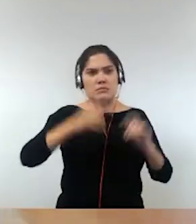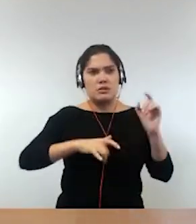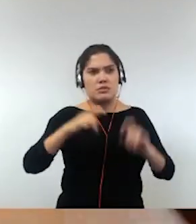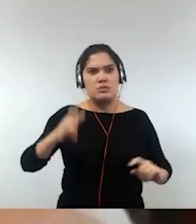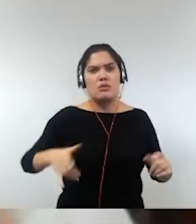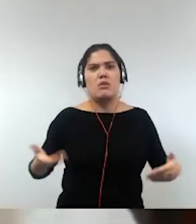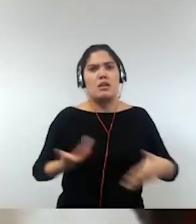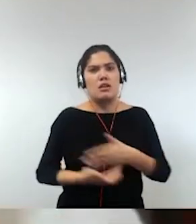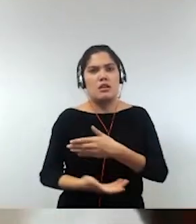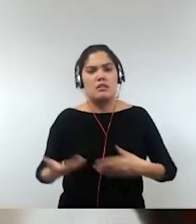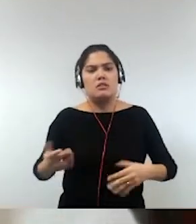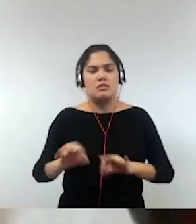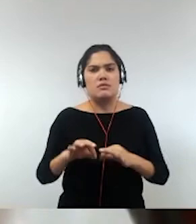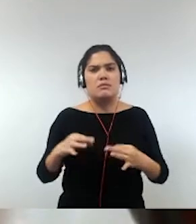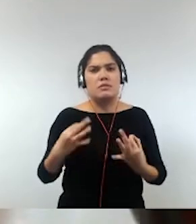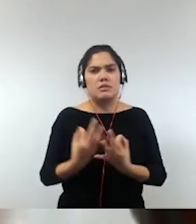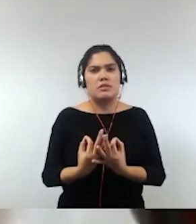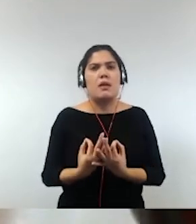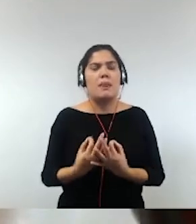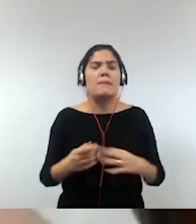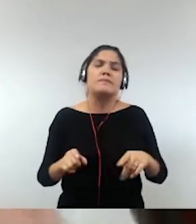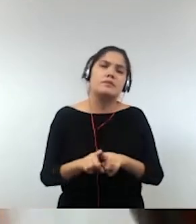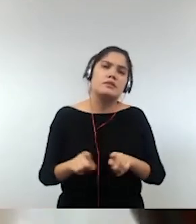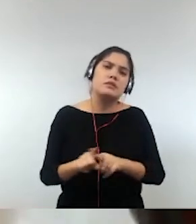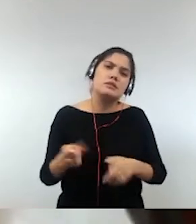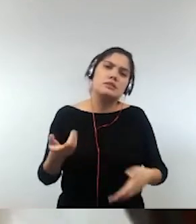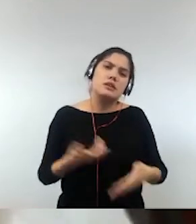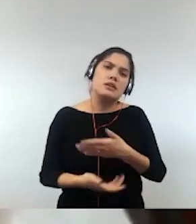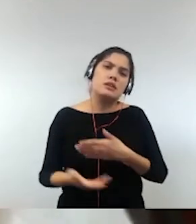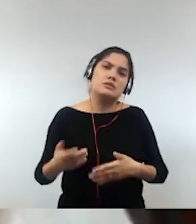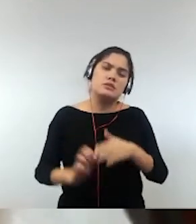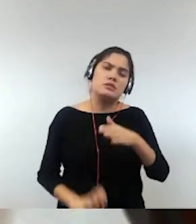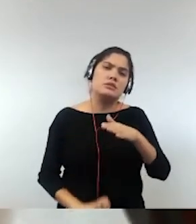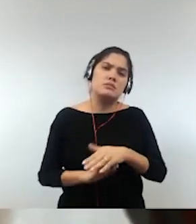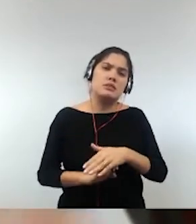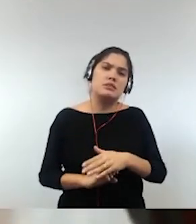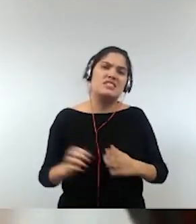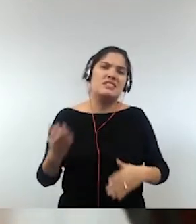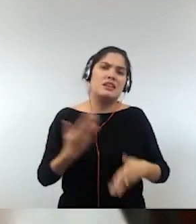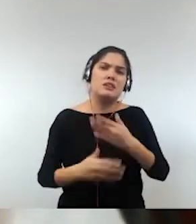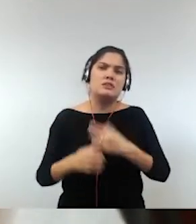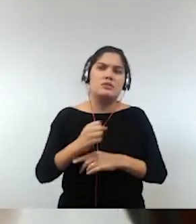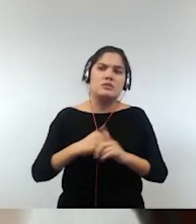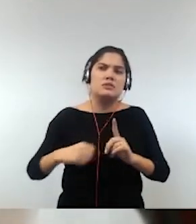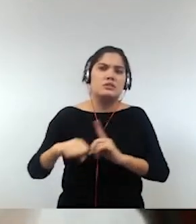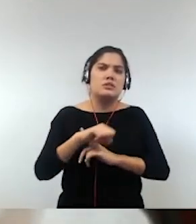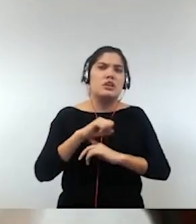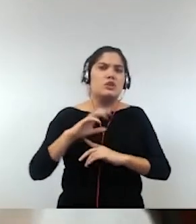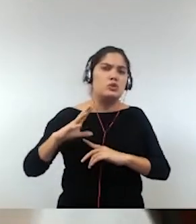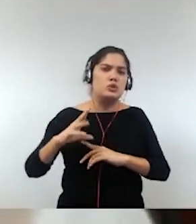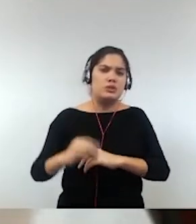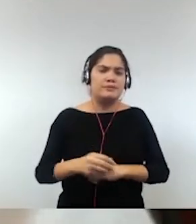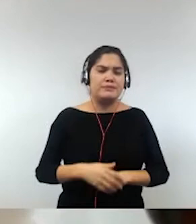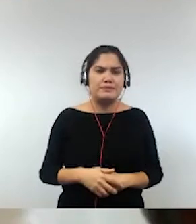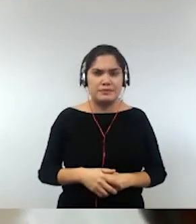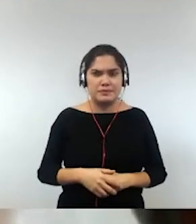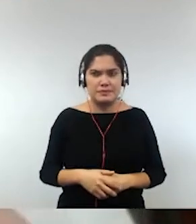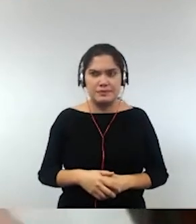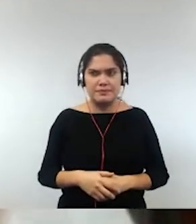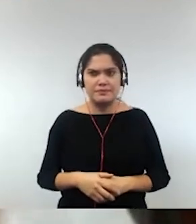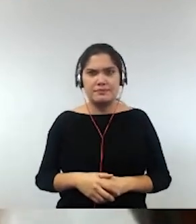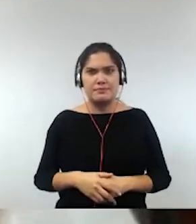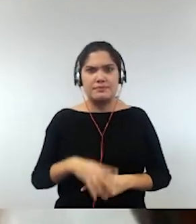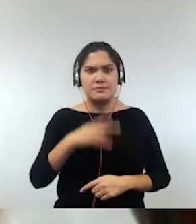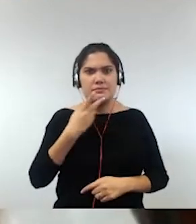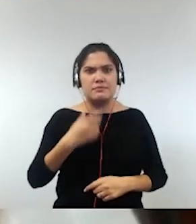relações intrafamiliares, nas relações entre as empresas, nas relações sociais, na sociedade como um todo. Falar